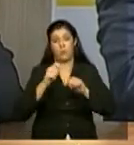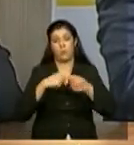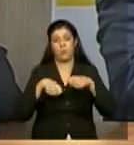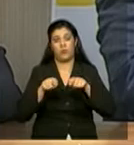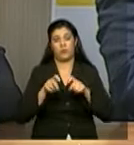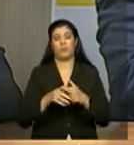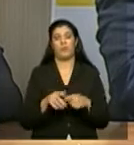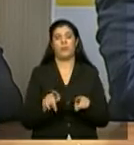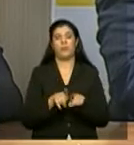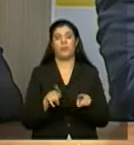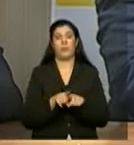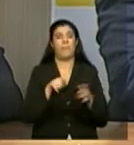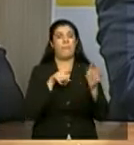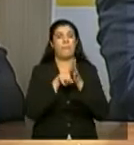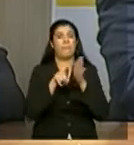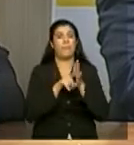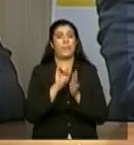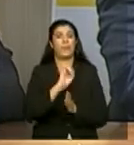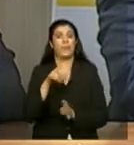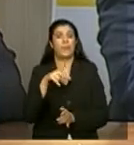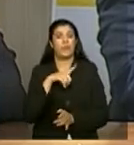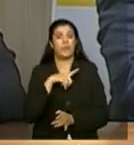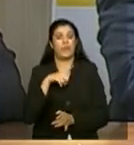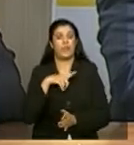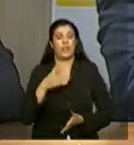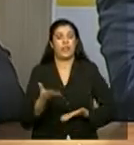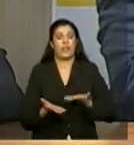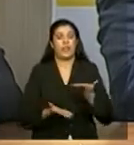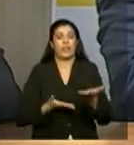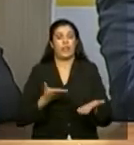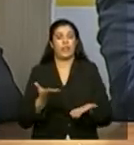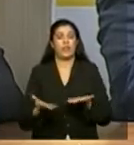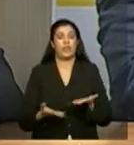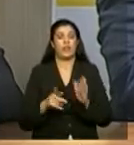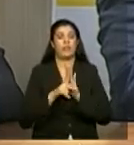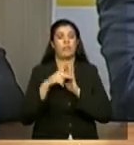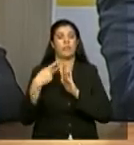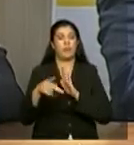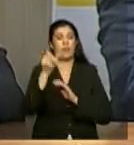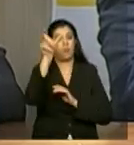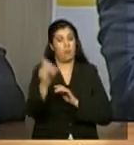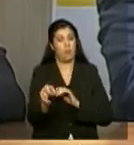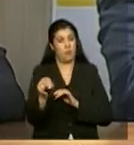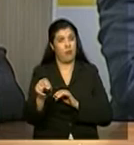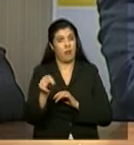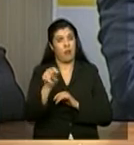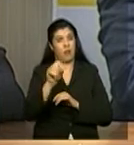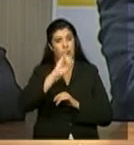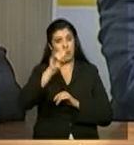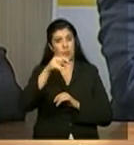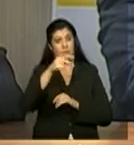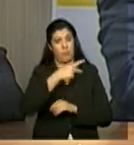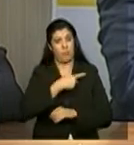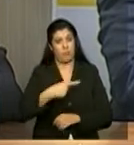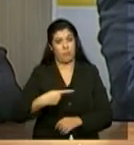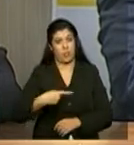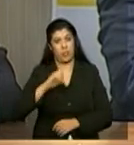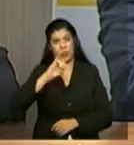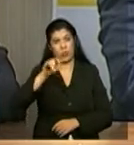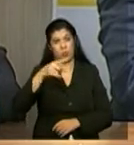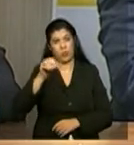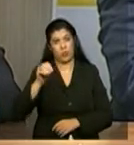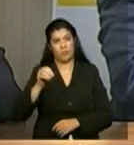realmente estávamos tratando do ex presidente joão goulart então são perguntas que hesitações